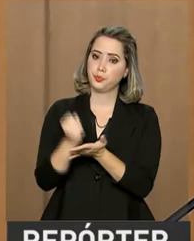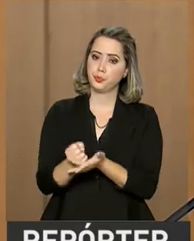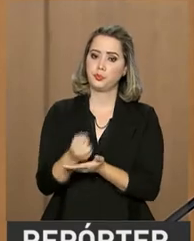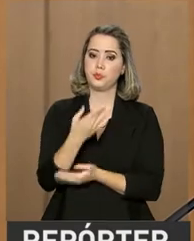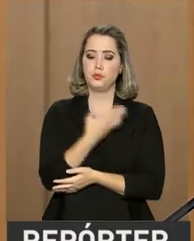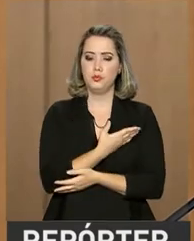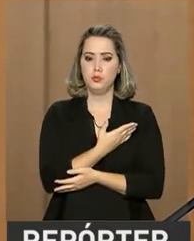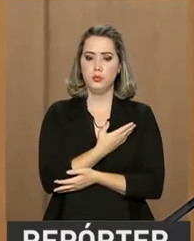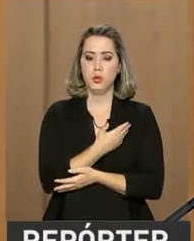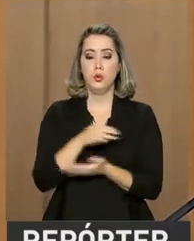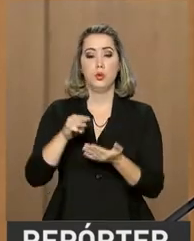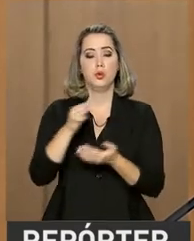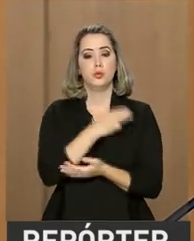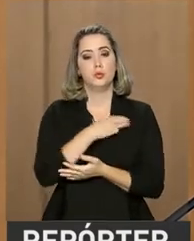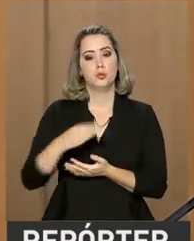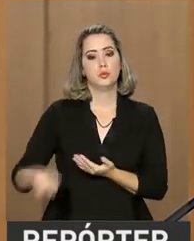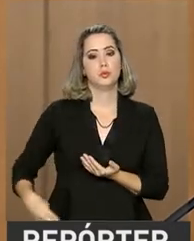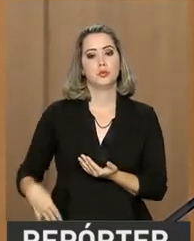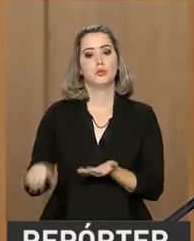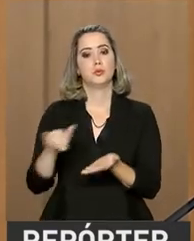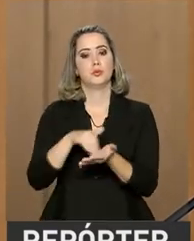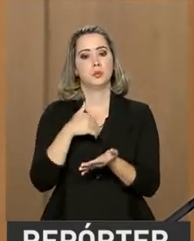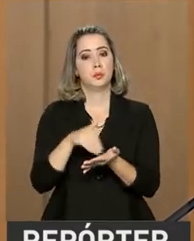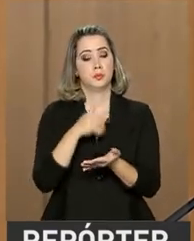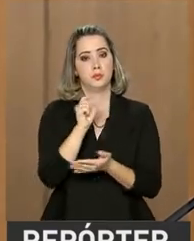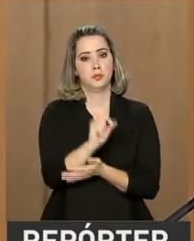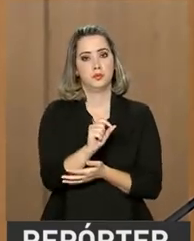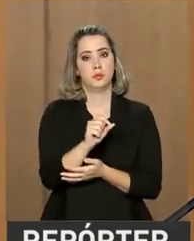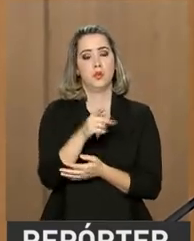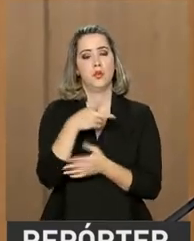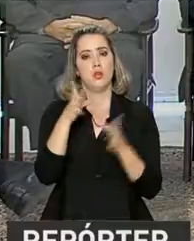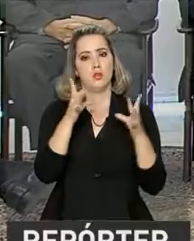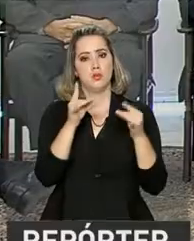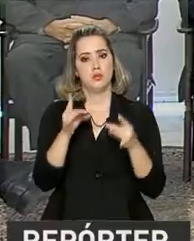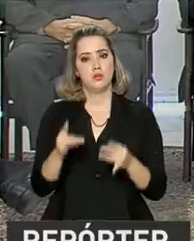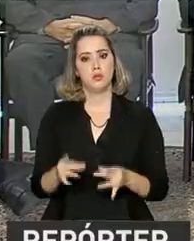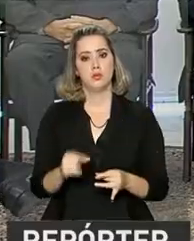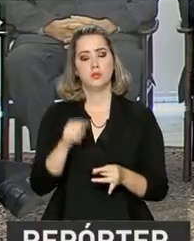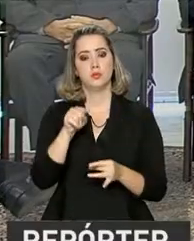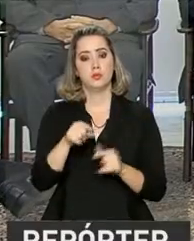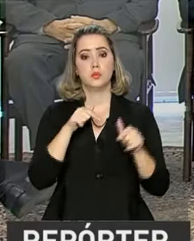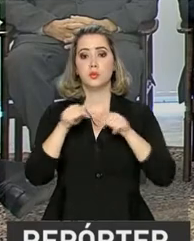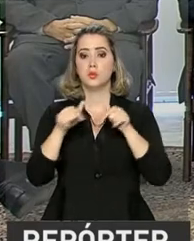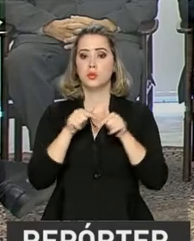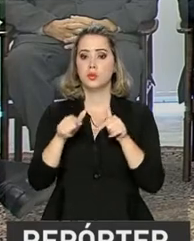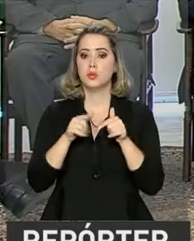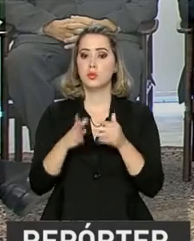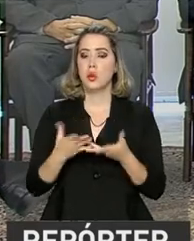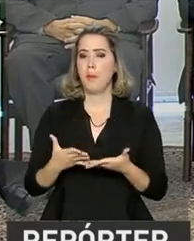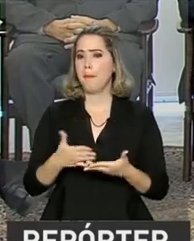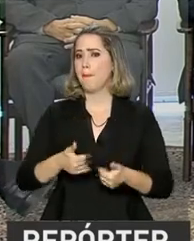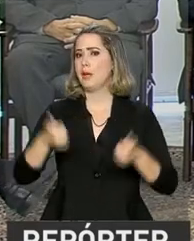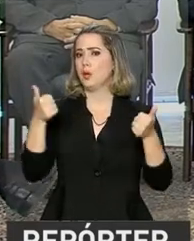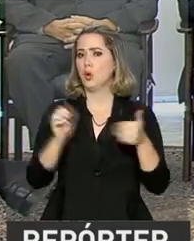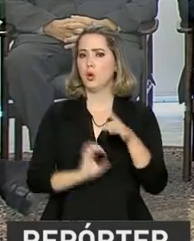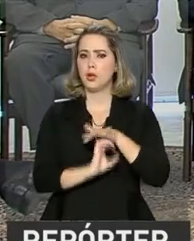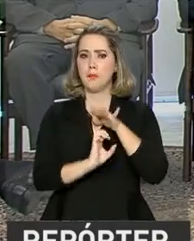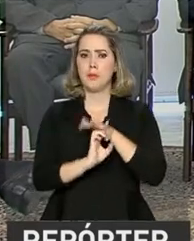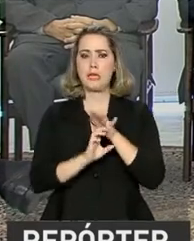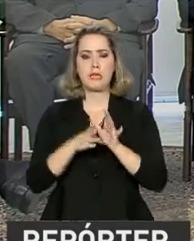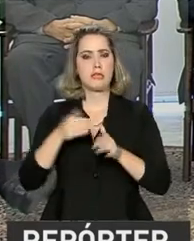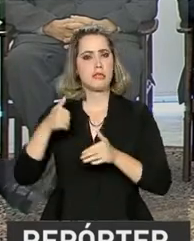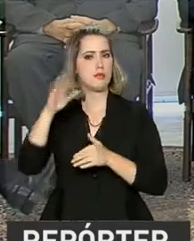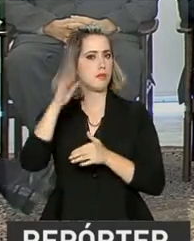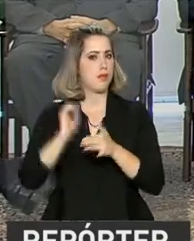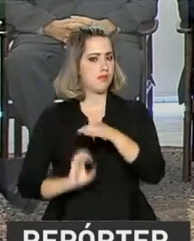ministro chefe da secretaria geral da presidência da república destacou que a medida vai dar mais competitividade aos